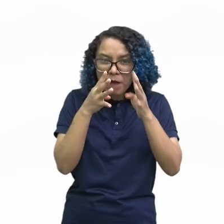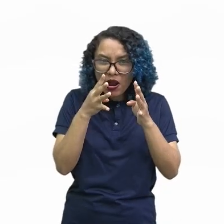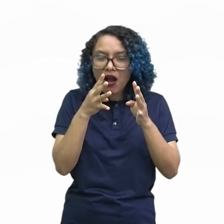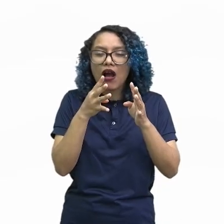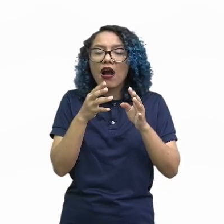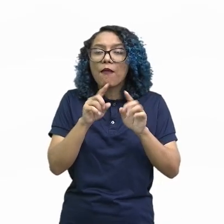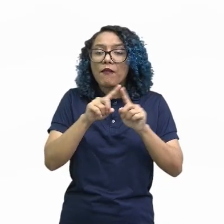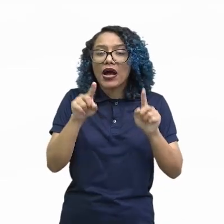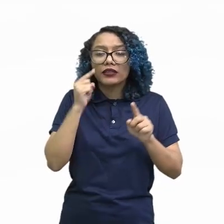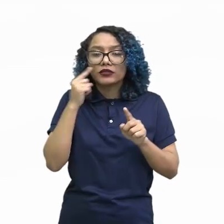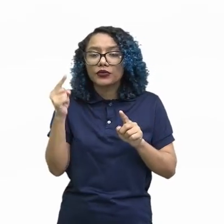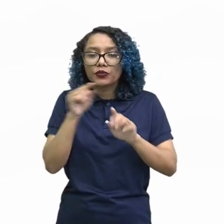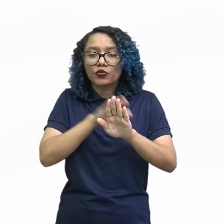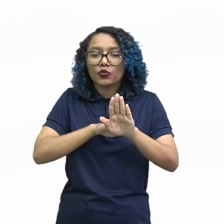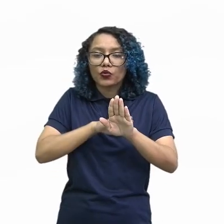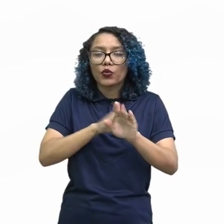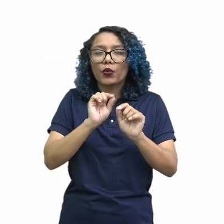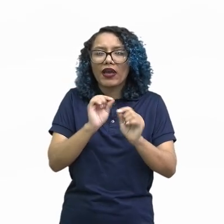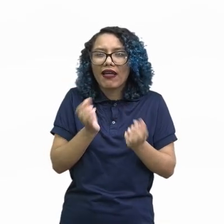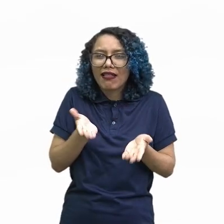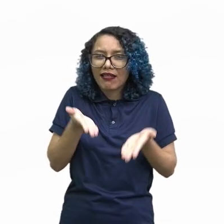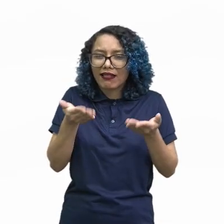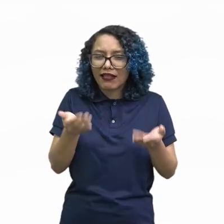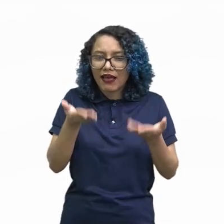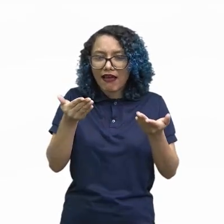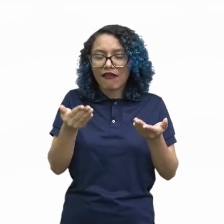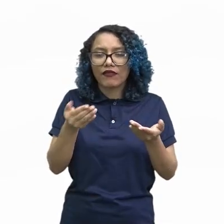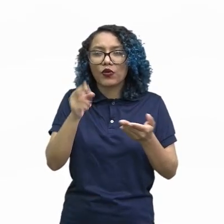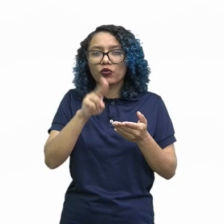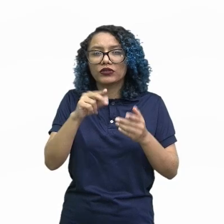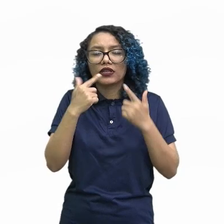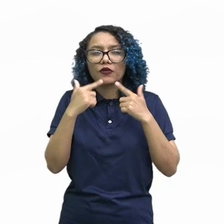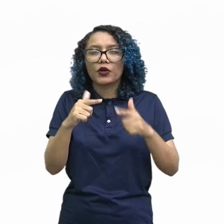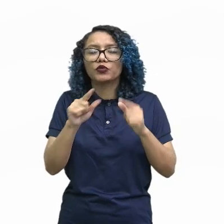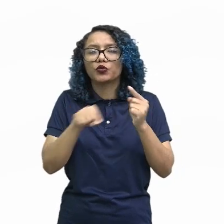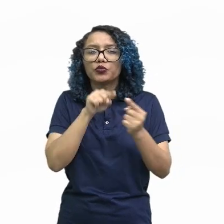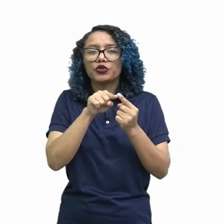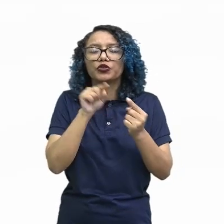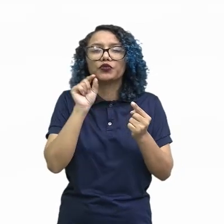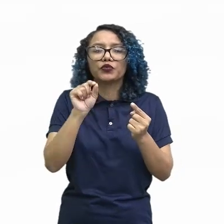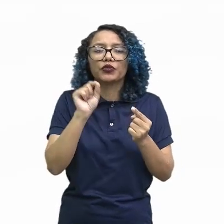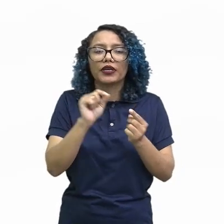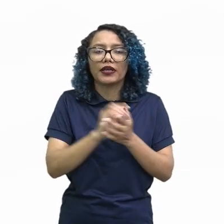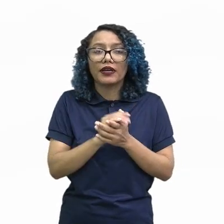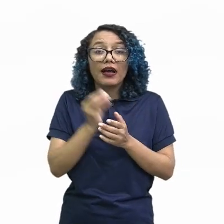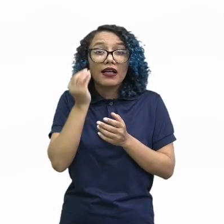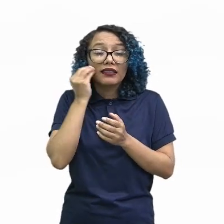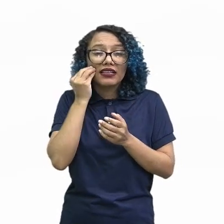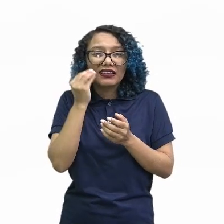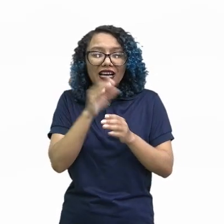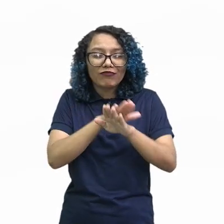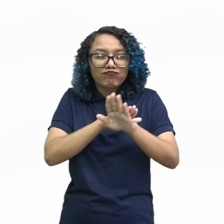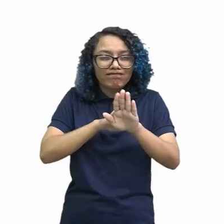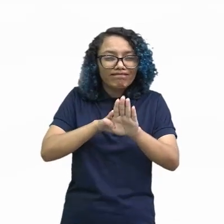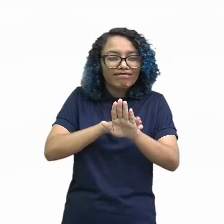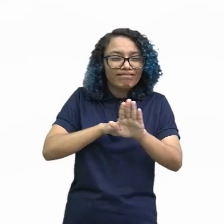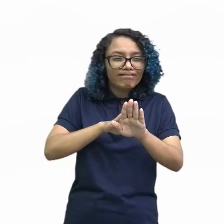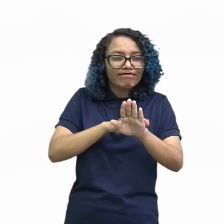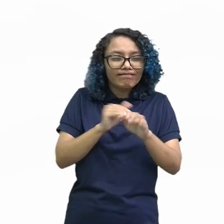que ele ocorre quando se utiliza a linguagem de modo a suavizar uma